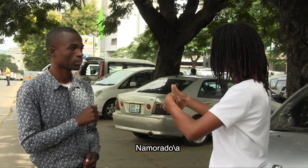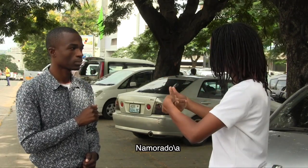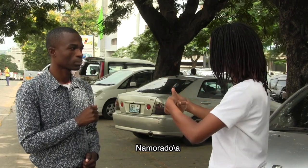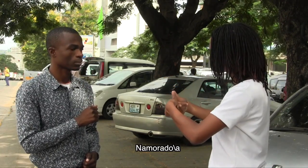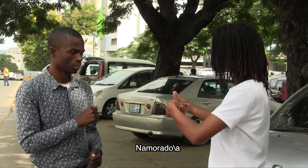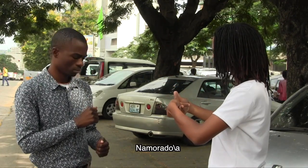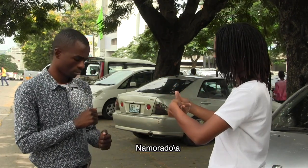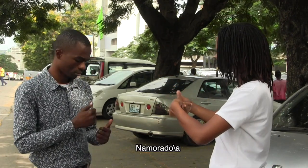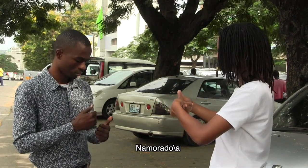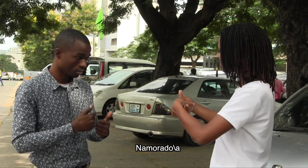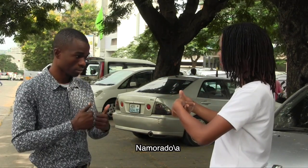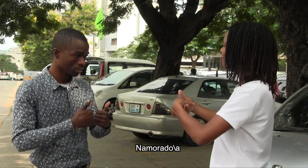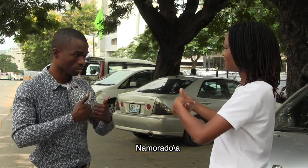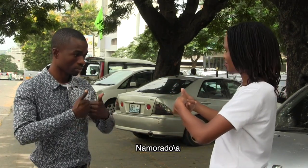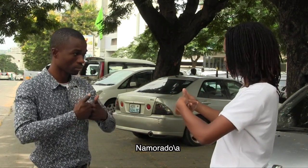Namorado.